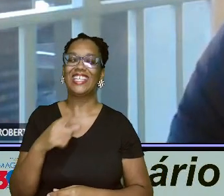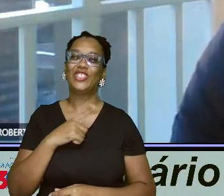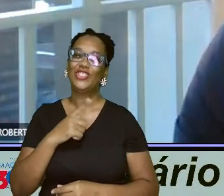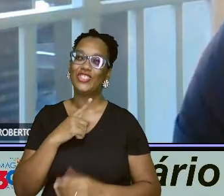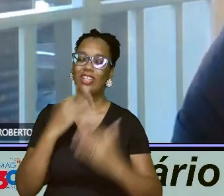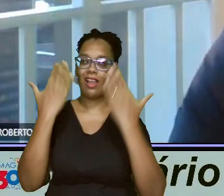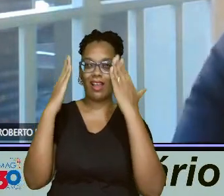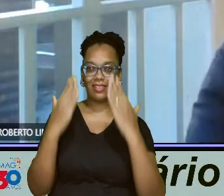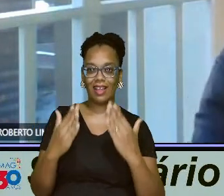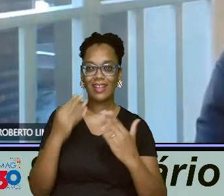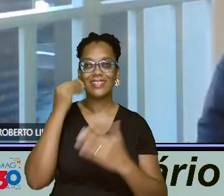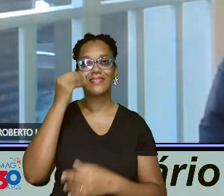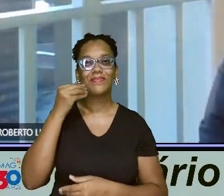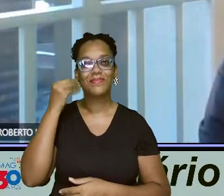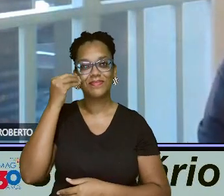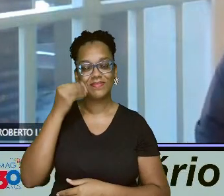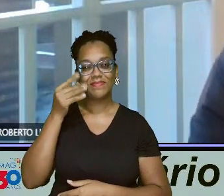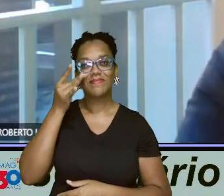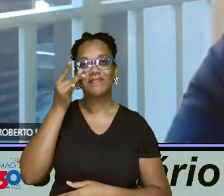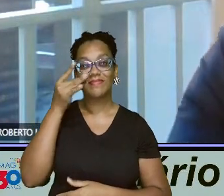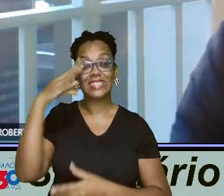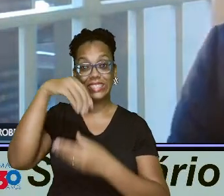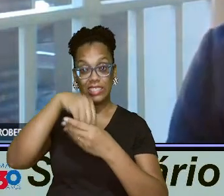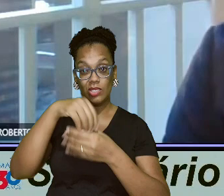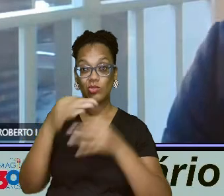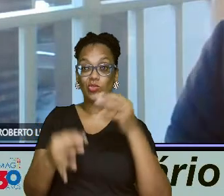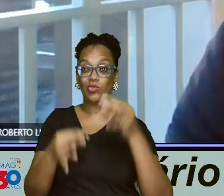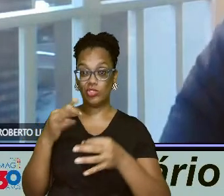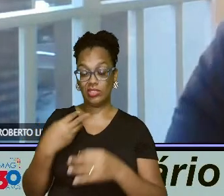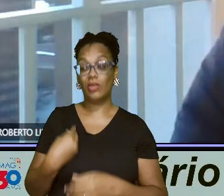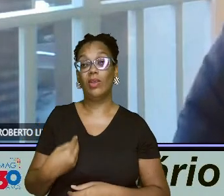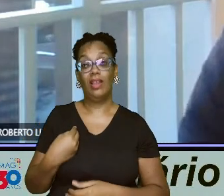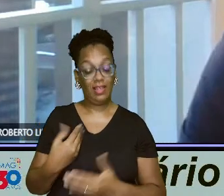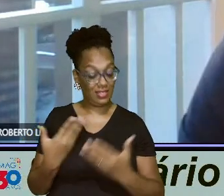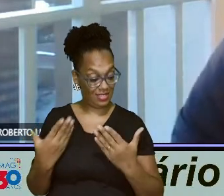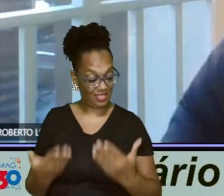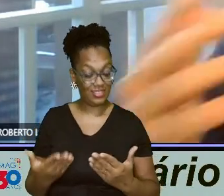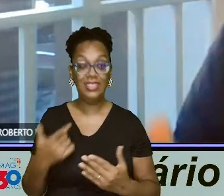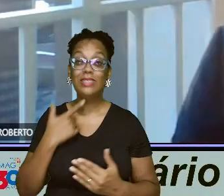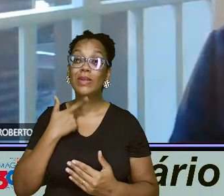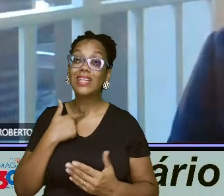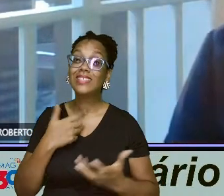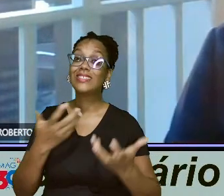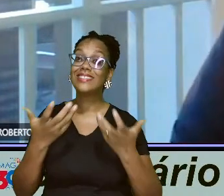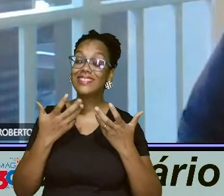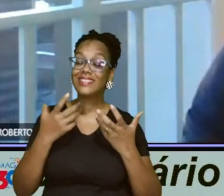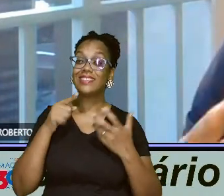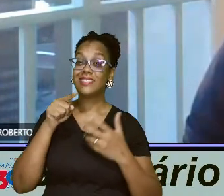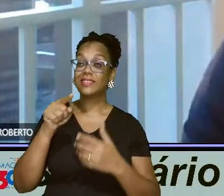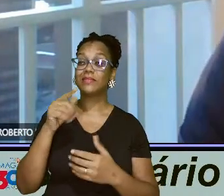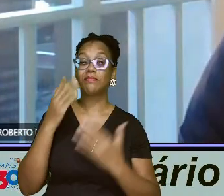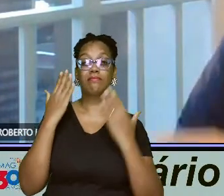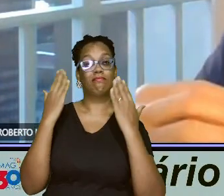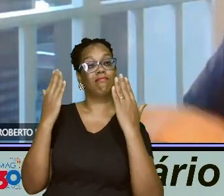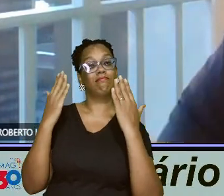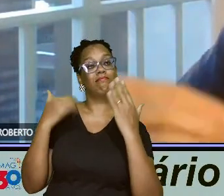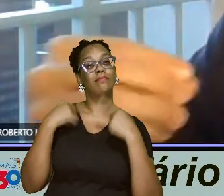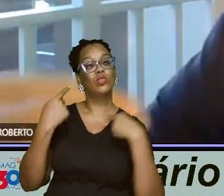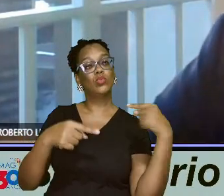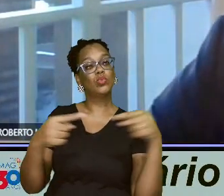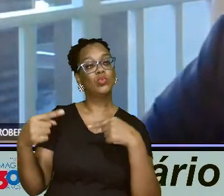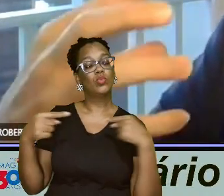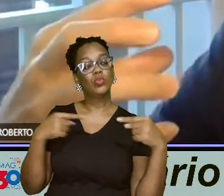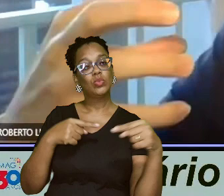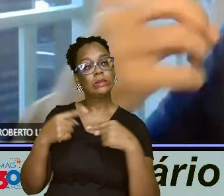empírica do judiciário, que ainda existe, mas eu quero, e essa é a hipótese que a gente sempre discute, que é justamente